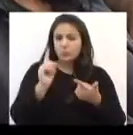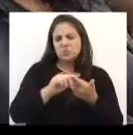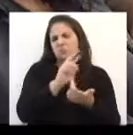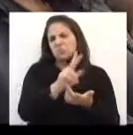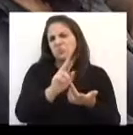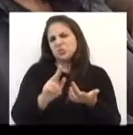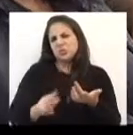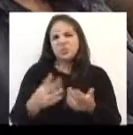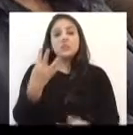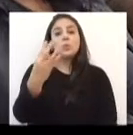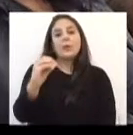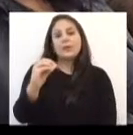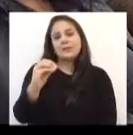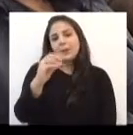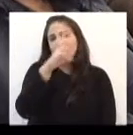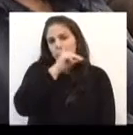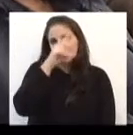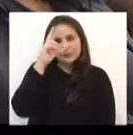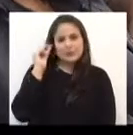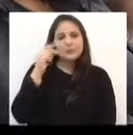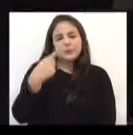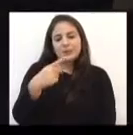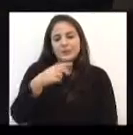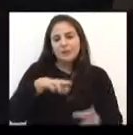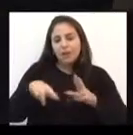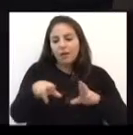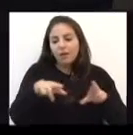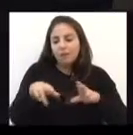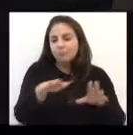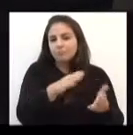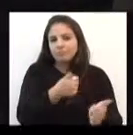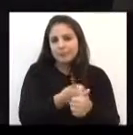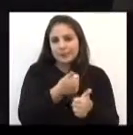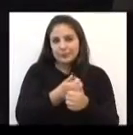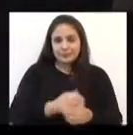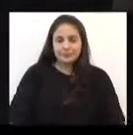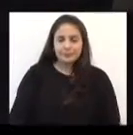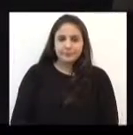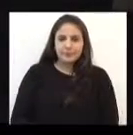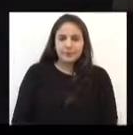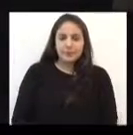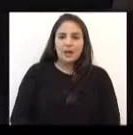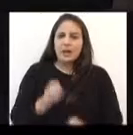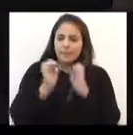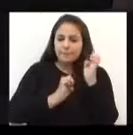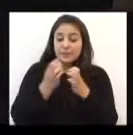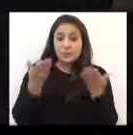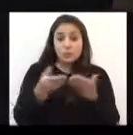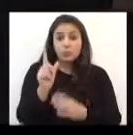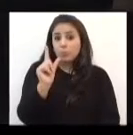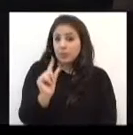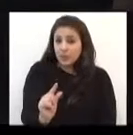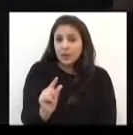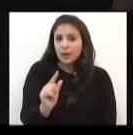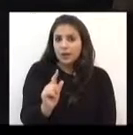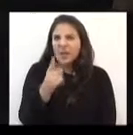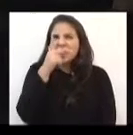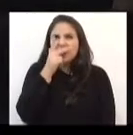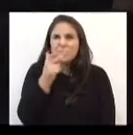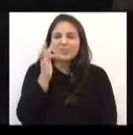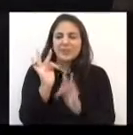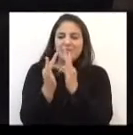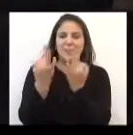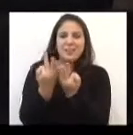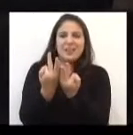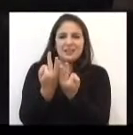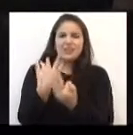outros 40 municípios da região. A nossa empresa hoje ela é uma empresa pequena, ainda uma empresa familiar, mas mesmo